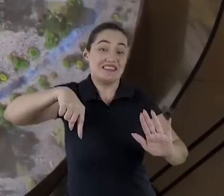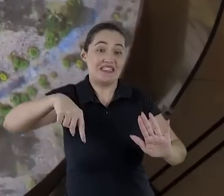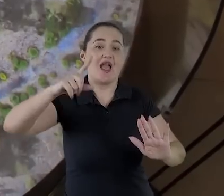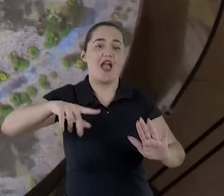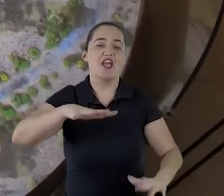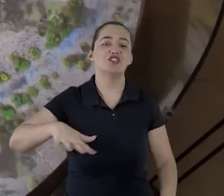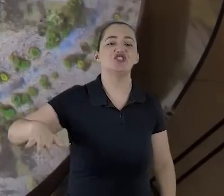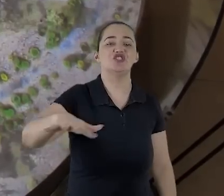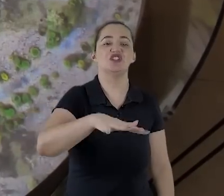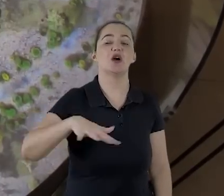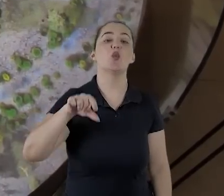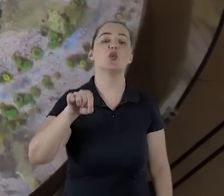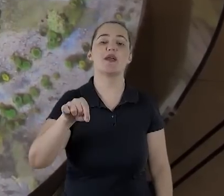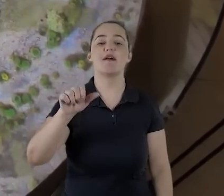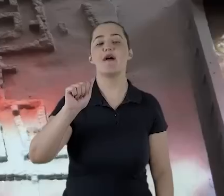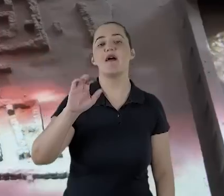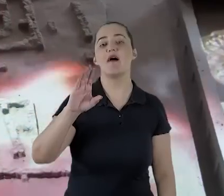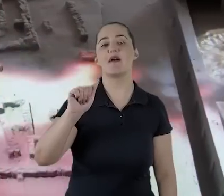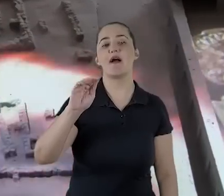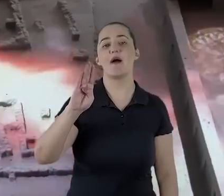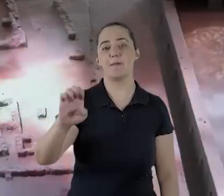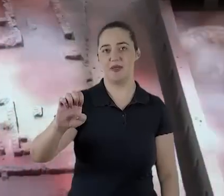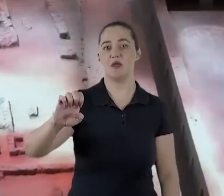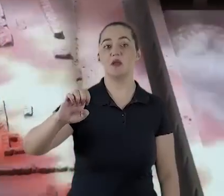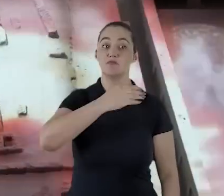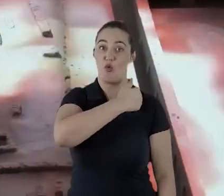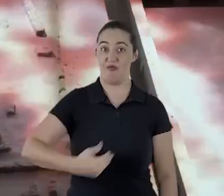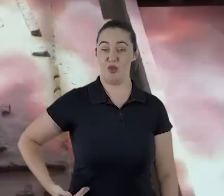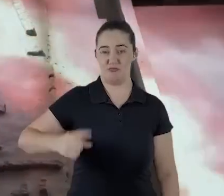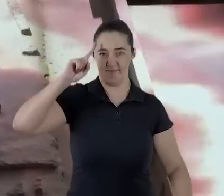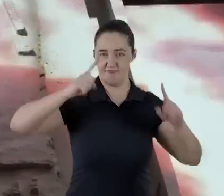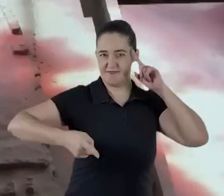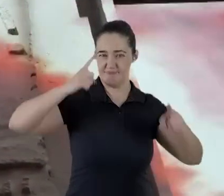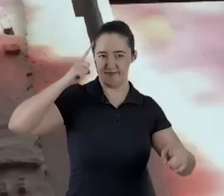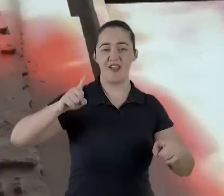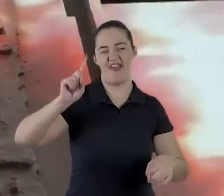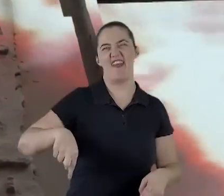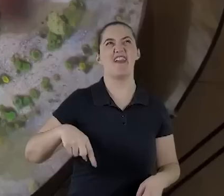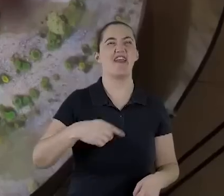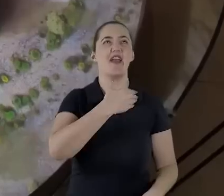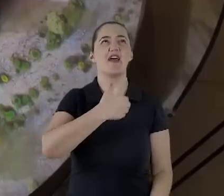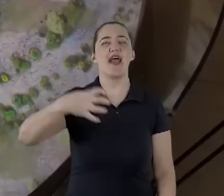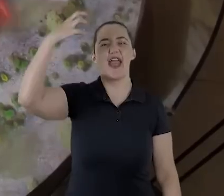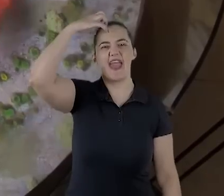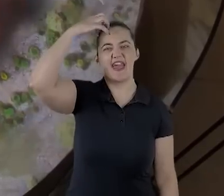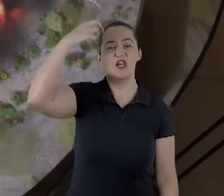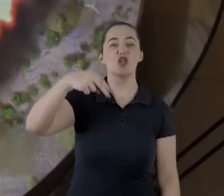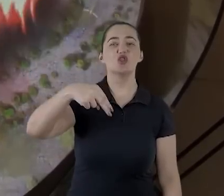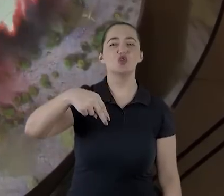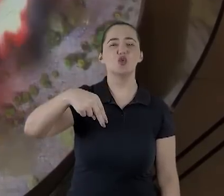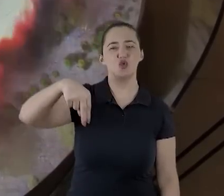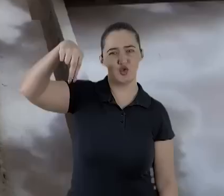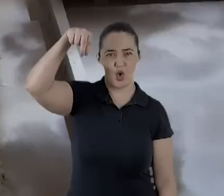região da Samaria, onde Acabe também governou quando foi rei do norte de Israel. E eu acho incrível, eu quero